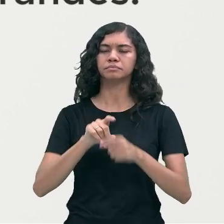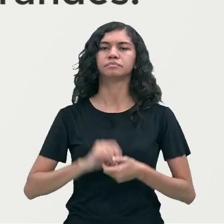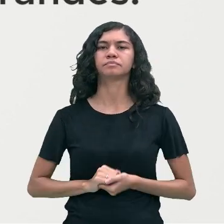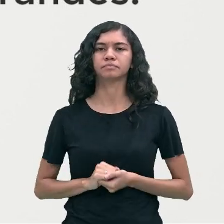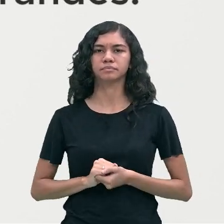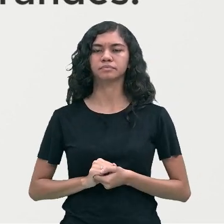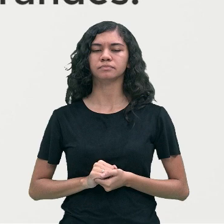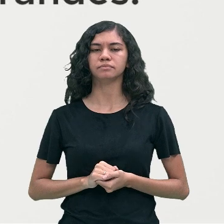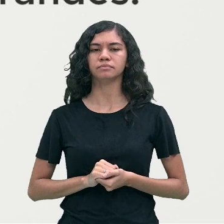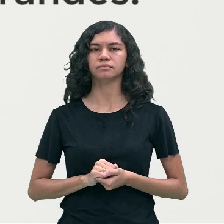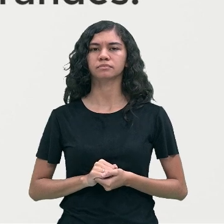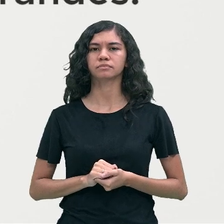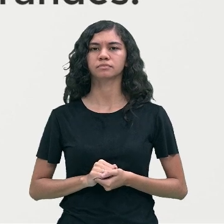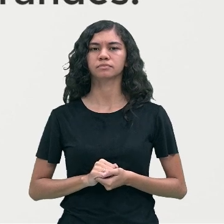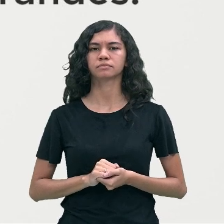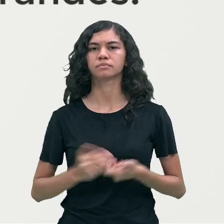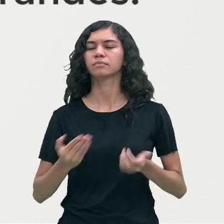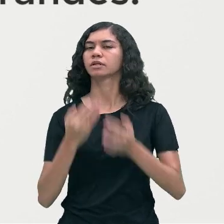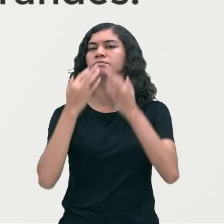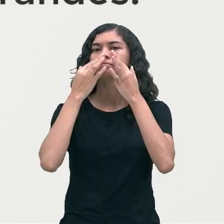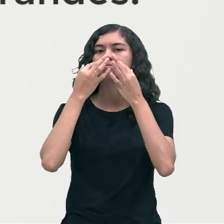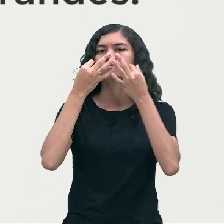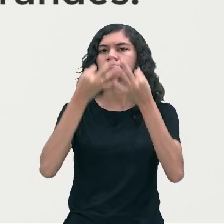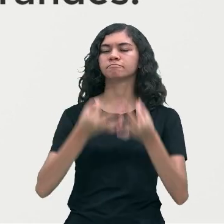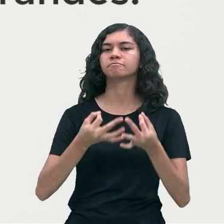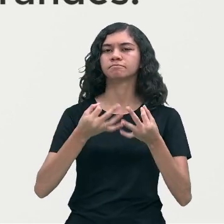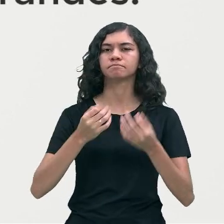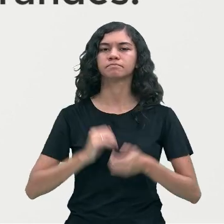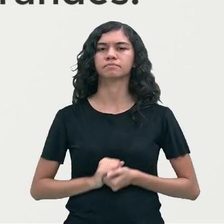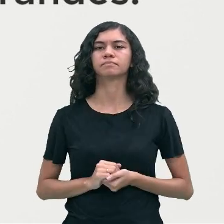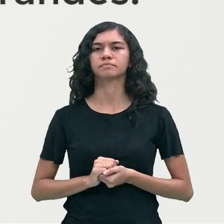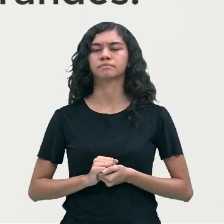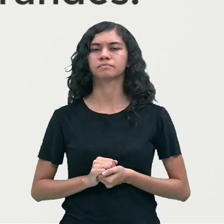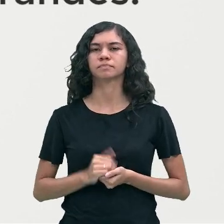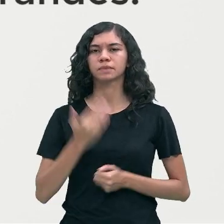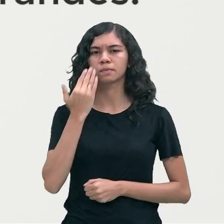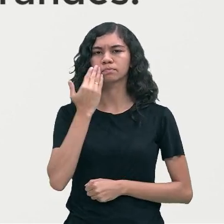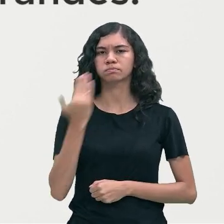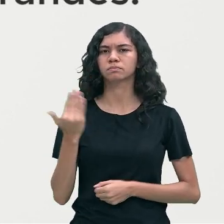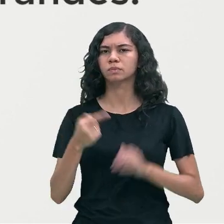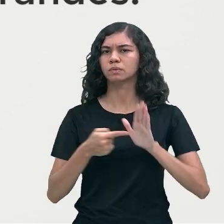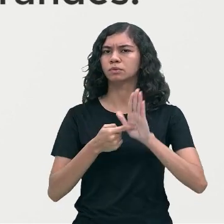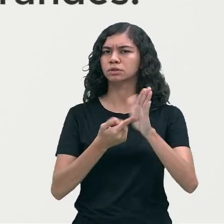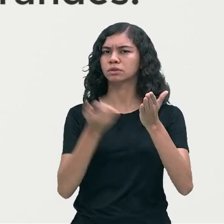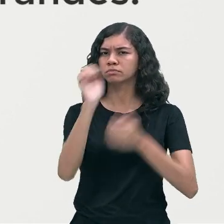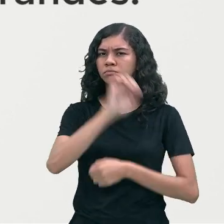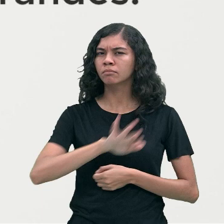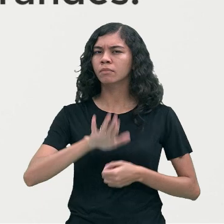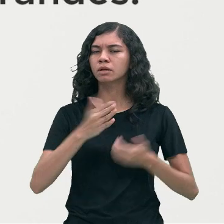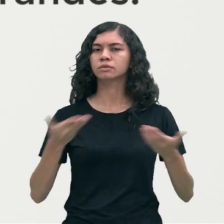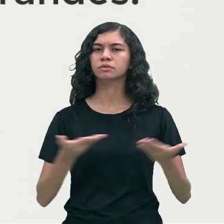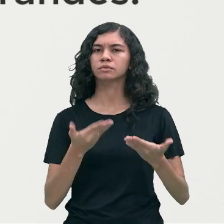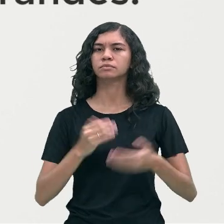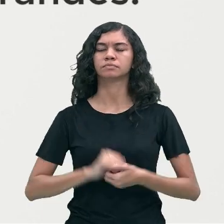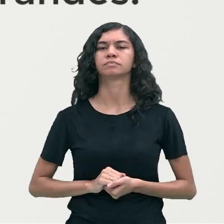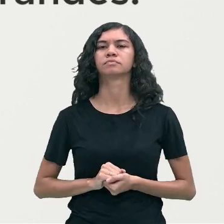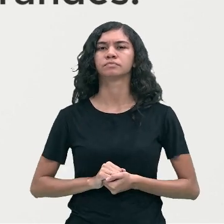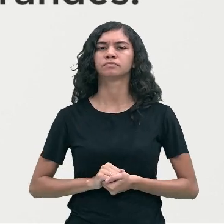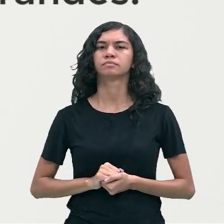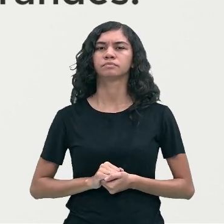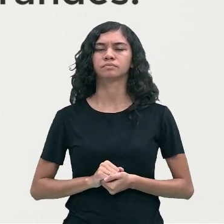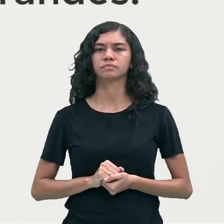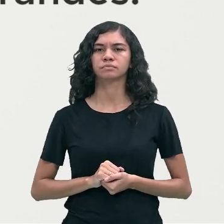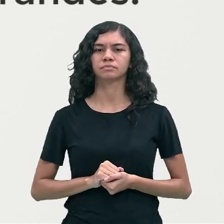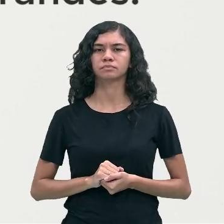só, a gente vai prestar atenção aqui nessa folha. Essa folha, ela vem de uma